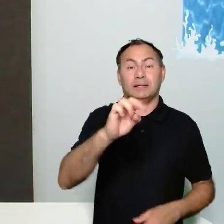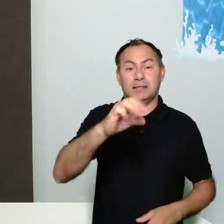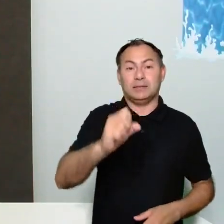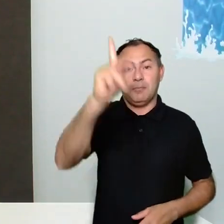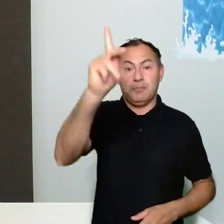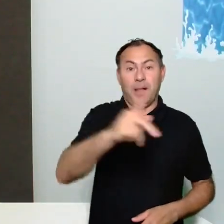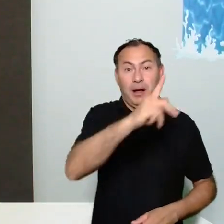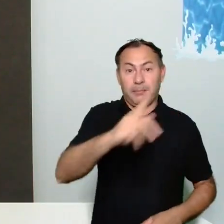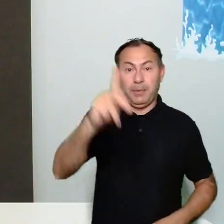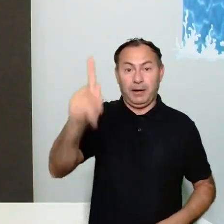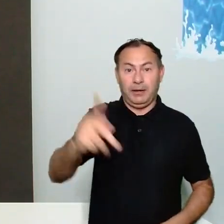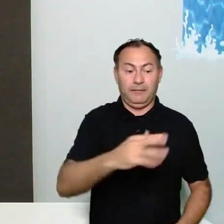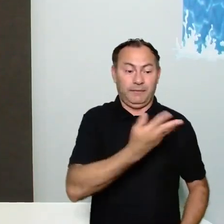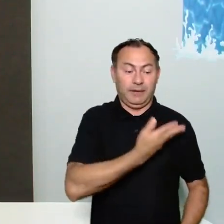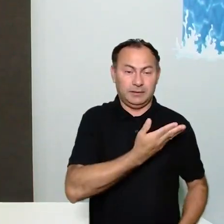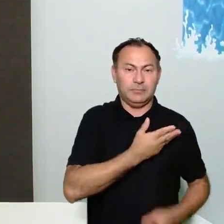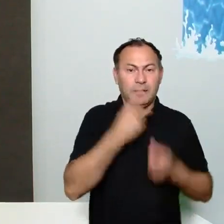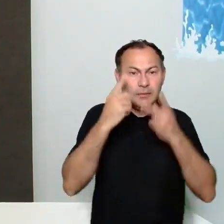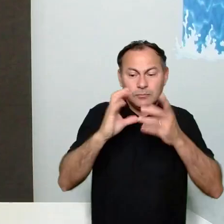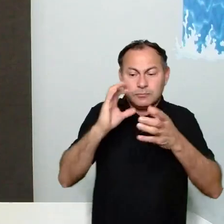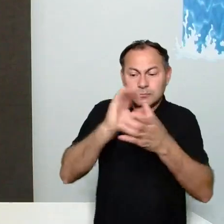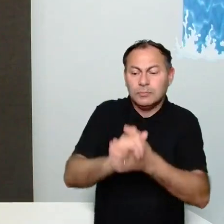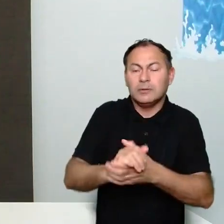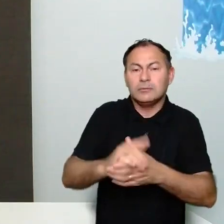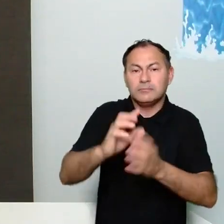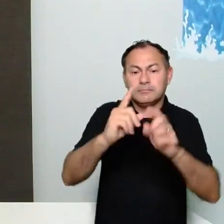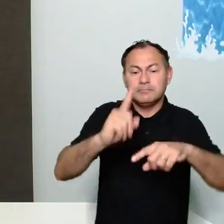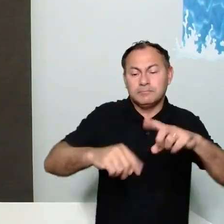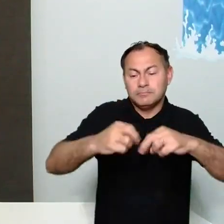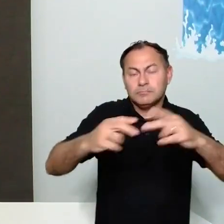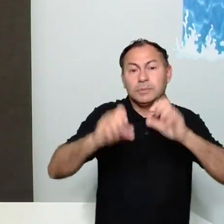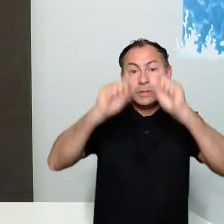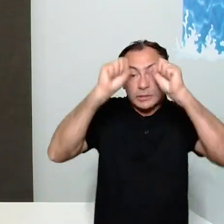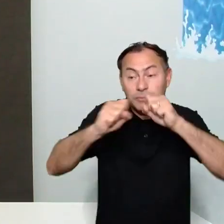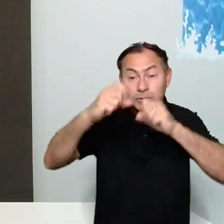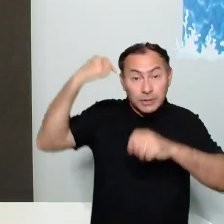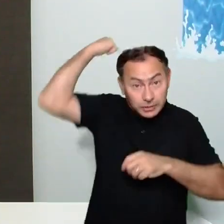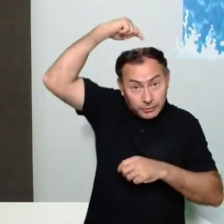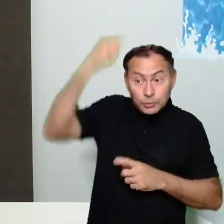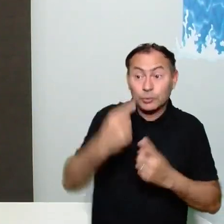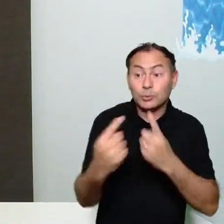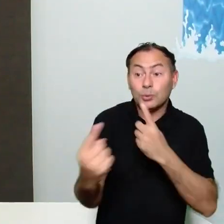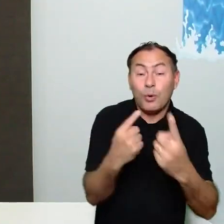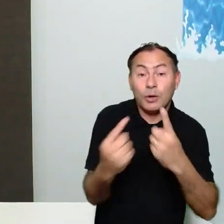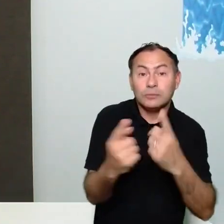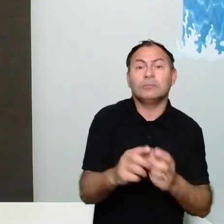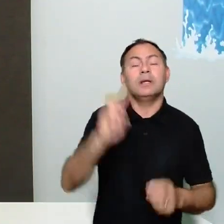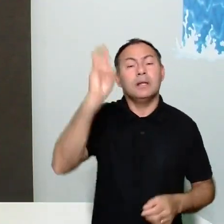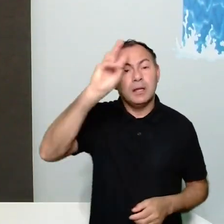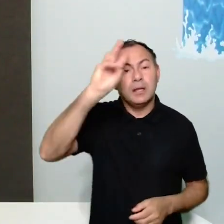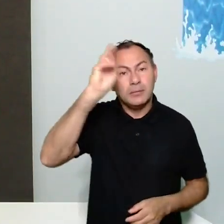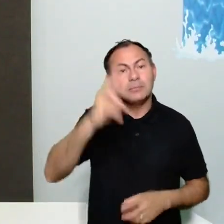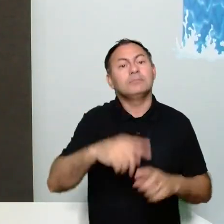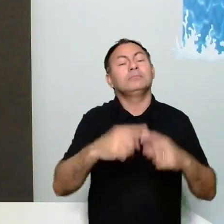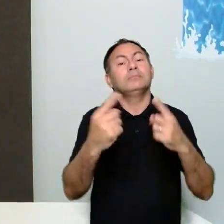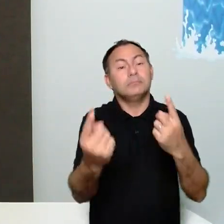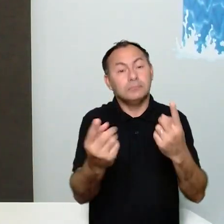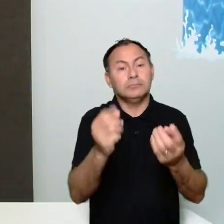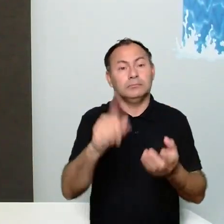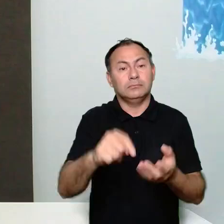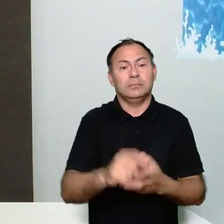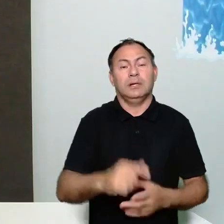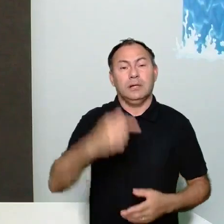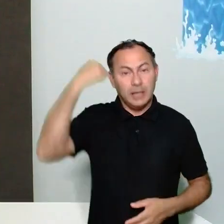cada cônjuge foi um instrumento para a santificação do outro e lembra, por